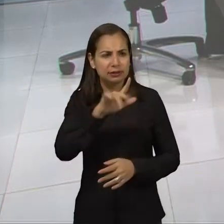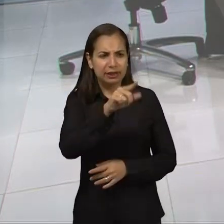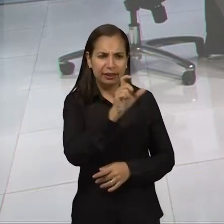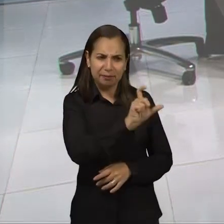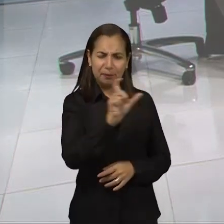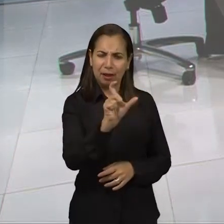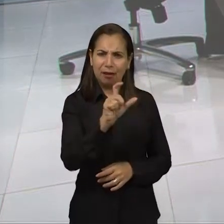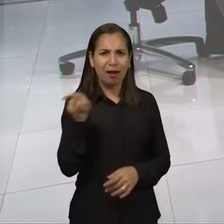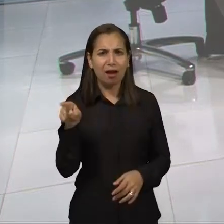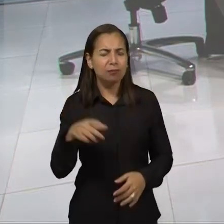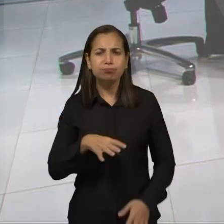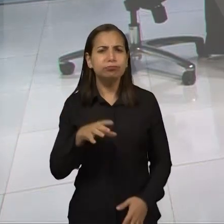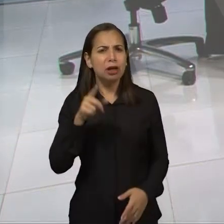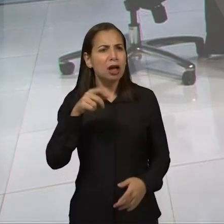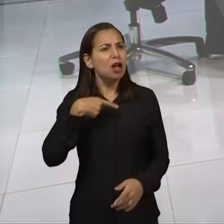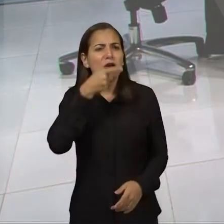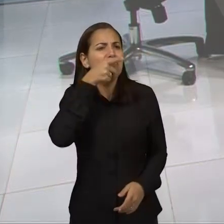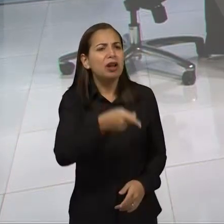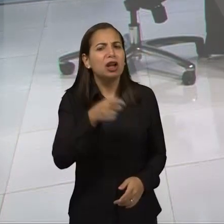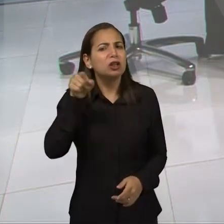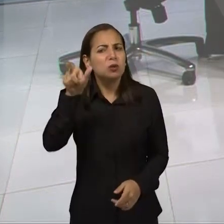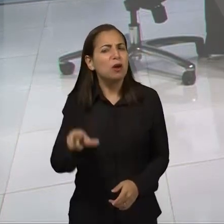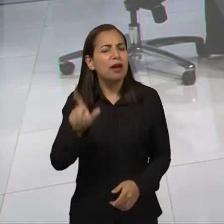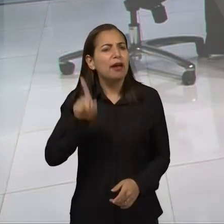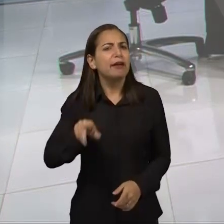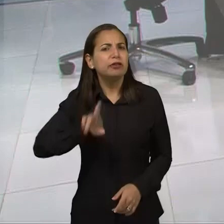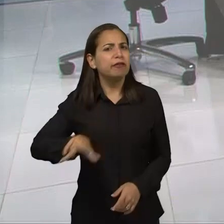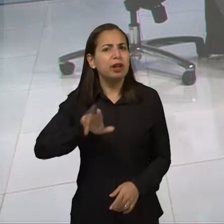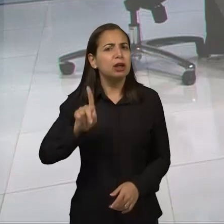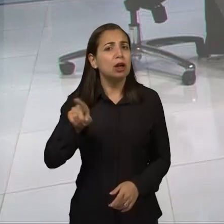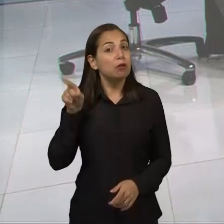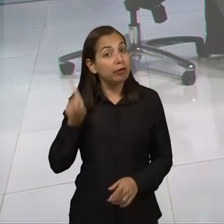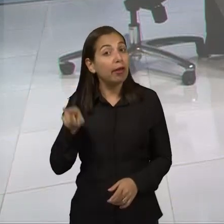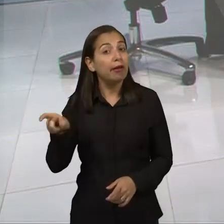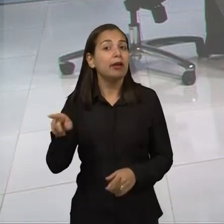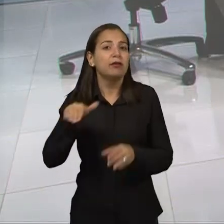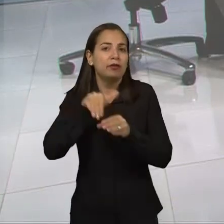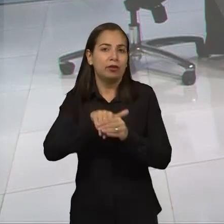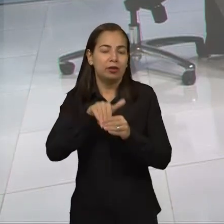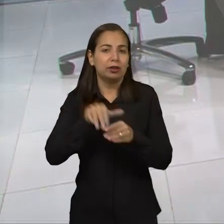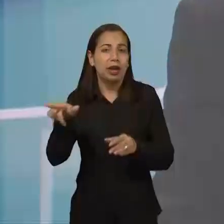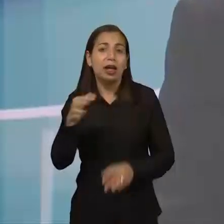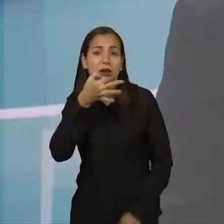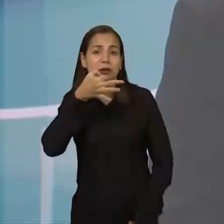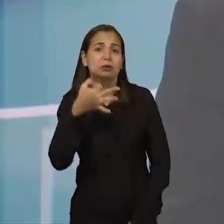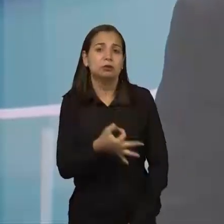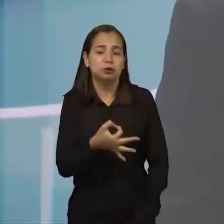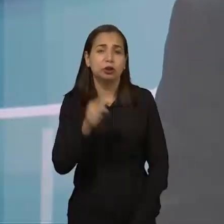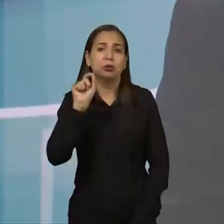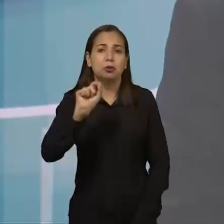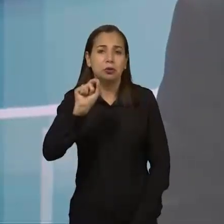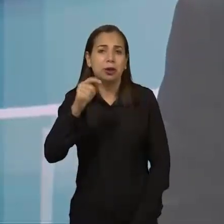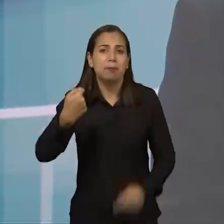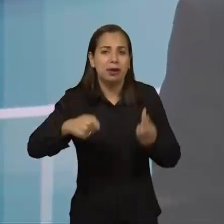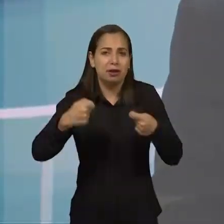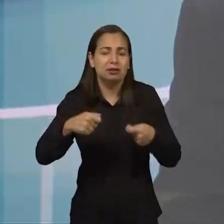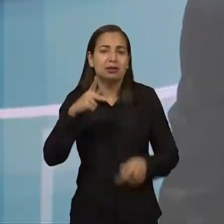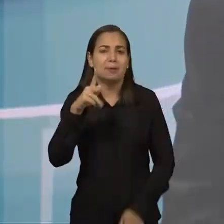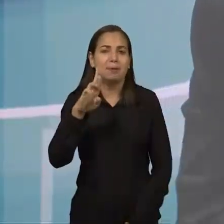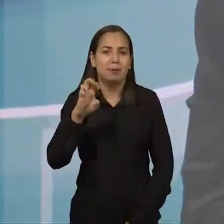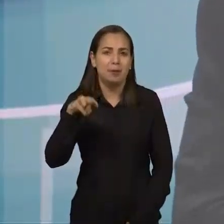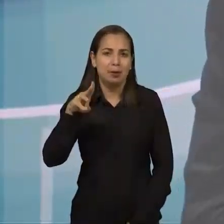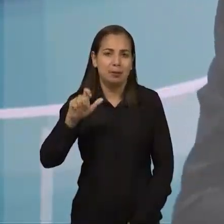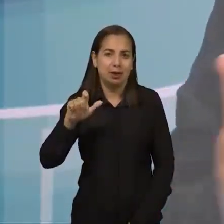e diz, olha, eu não estou dizendo que ele é diferente, não. Ela que tinha votado e ela que sugeriu a concessão daquela liminar, ela se irrita. Então,